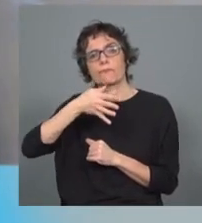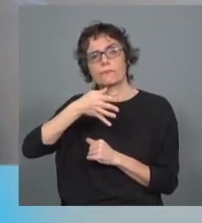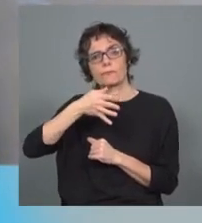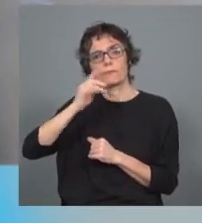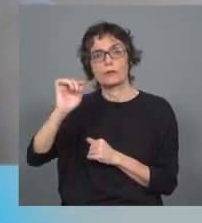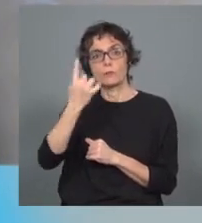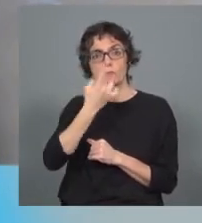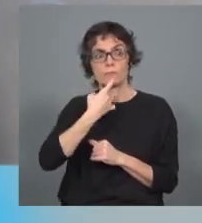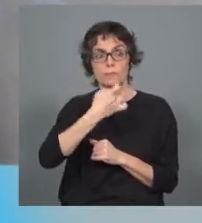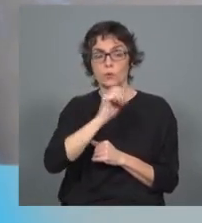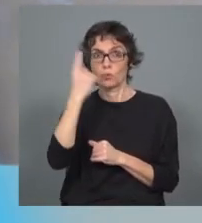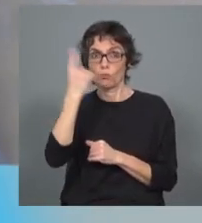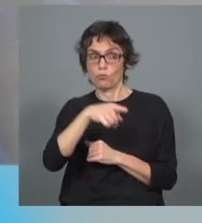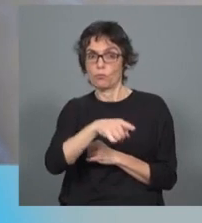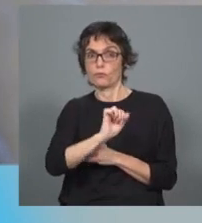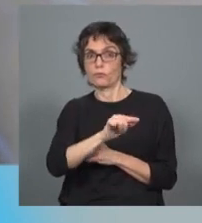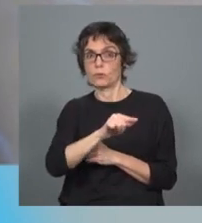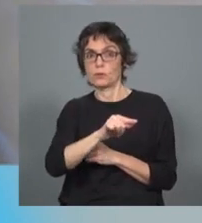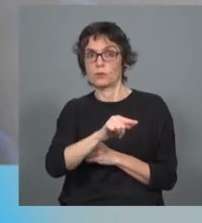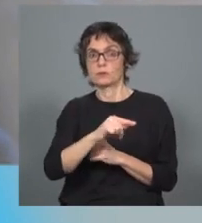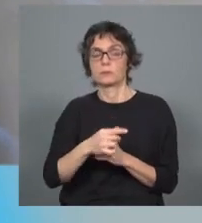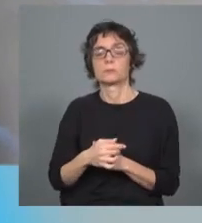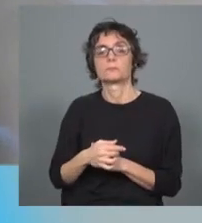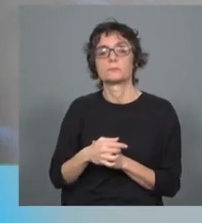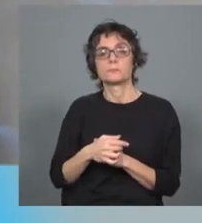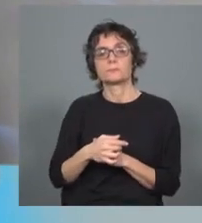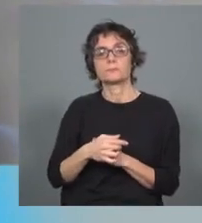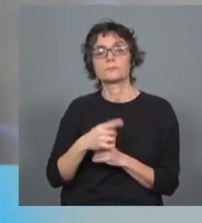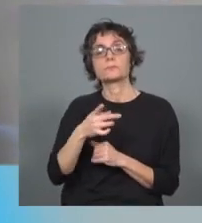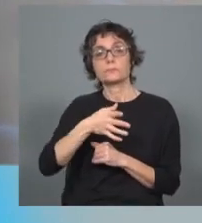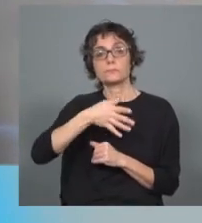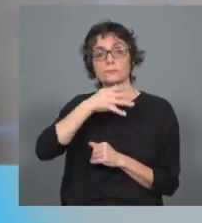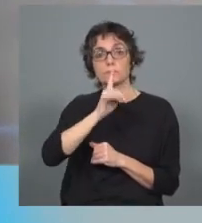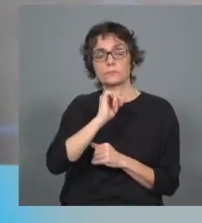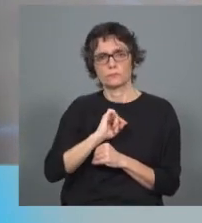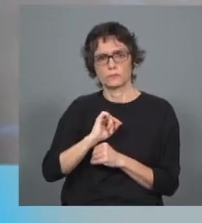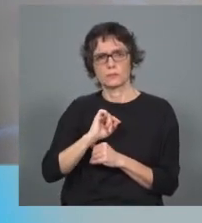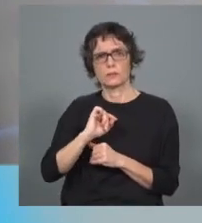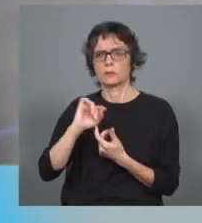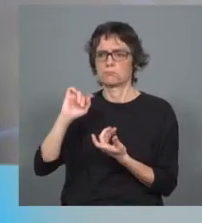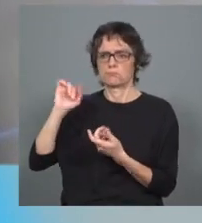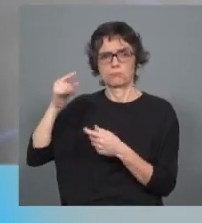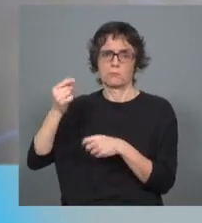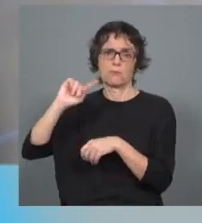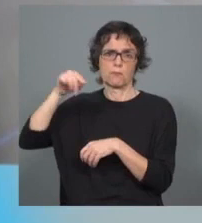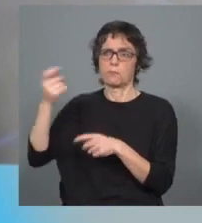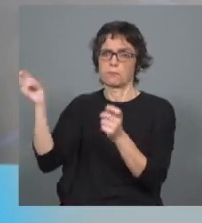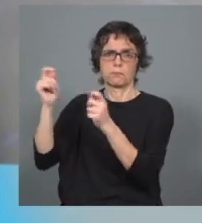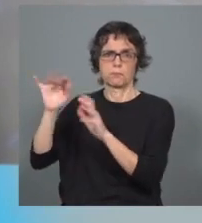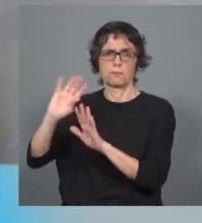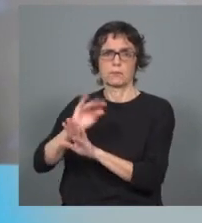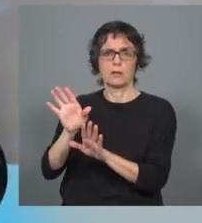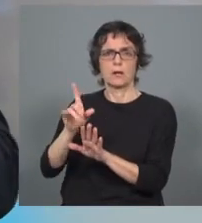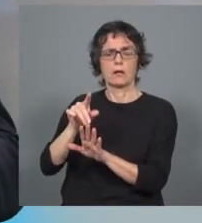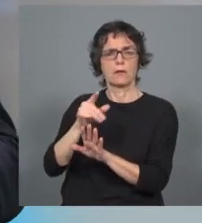da República tinha dito que não era objeto do pedido dele e, portanto, discutiu longamente e decidiu sobre a